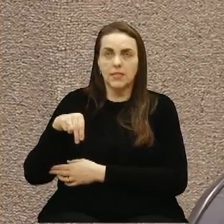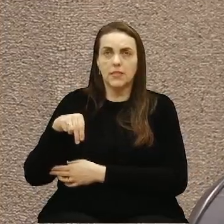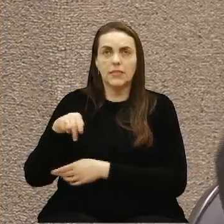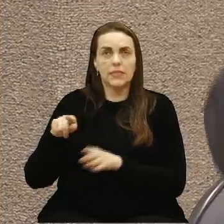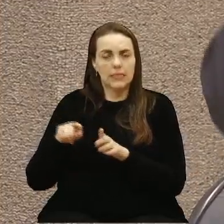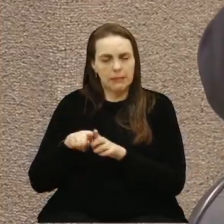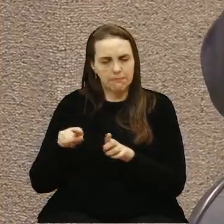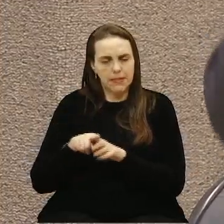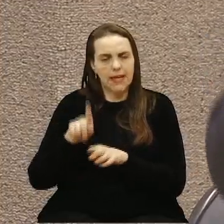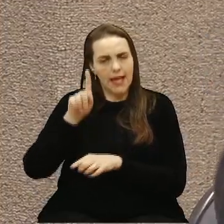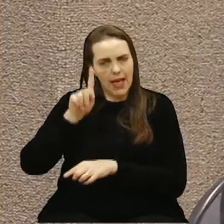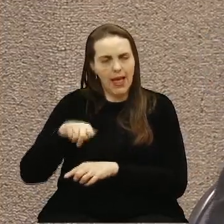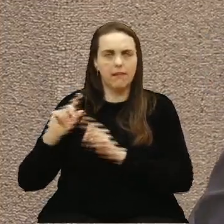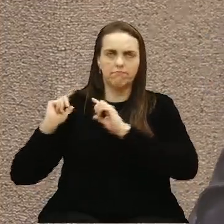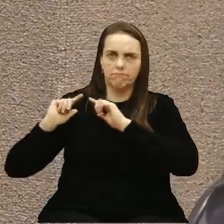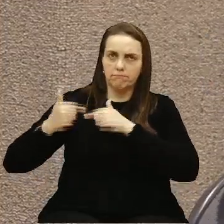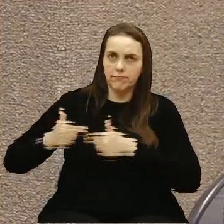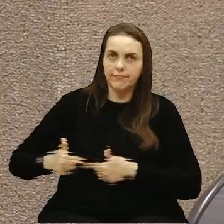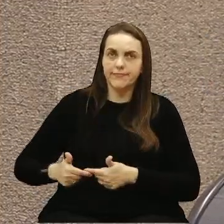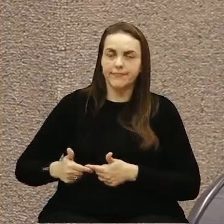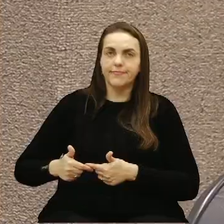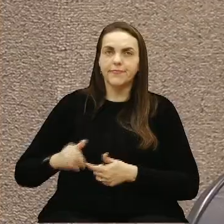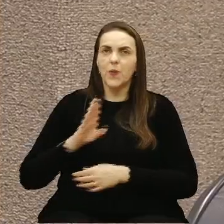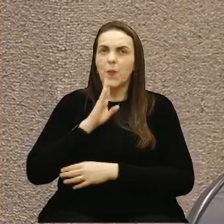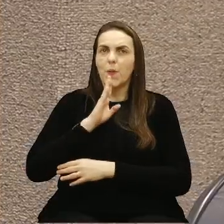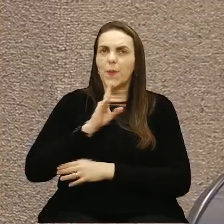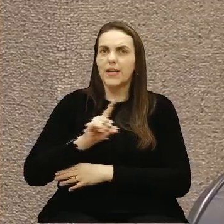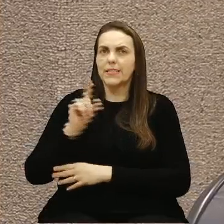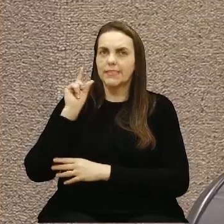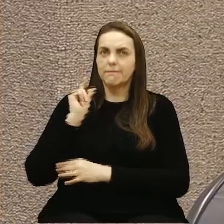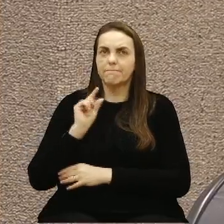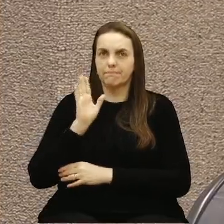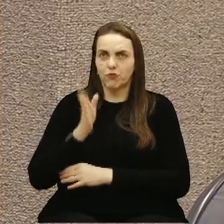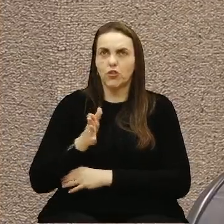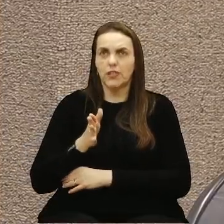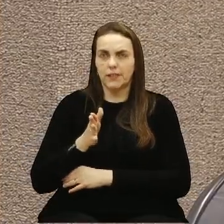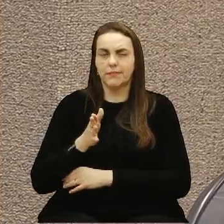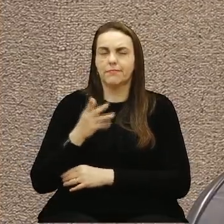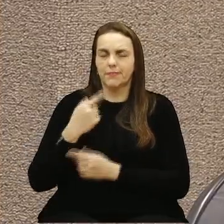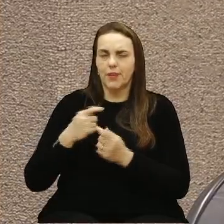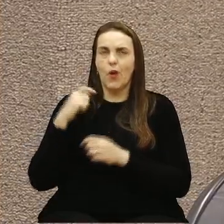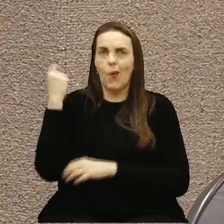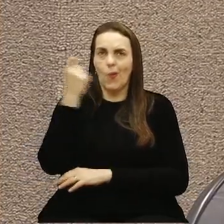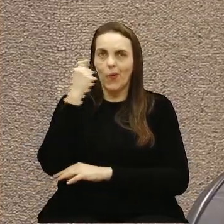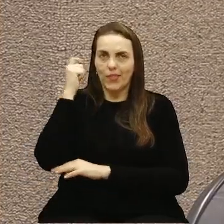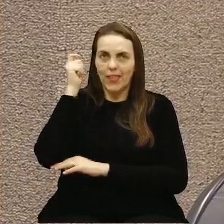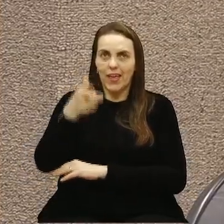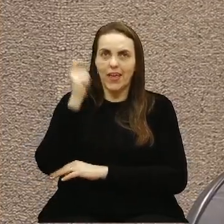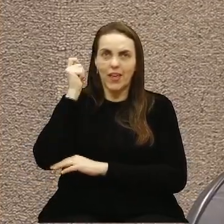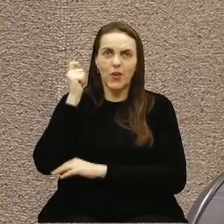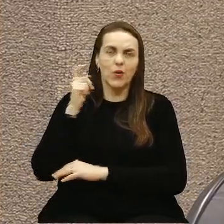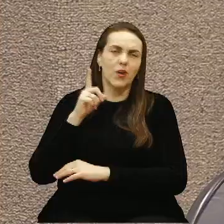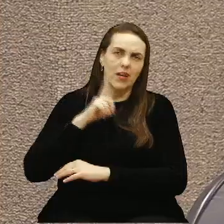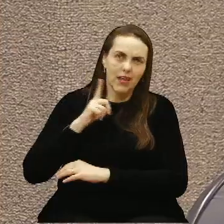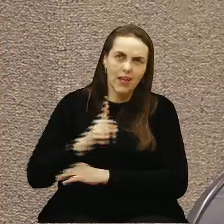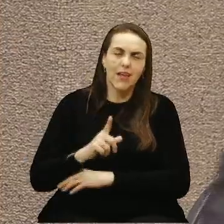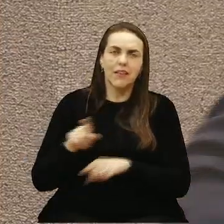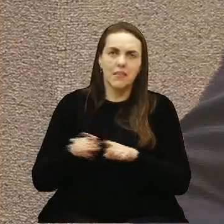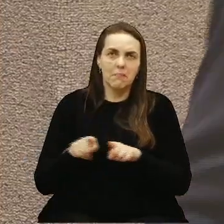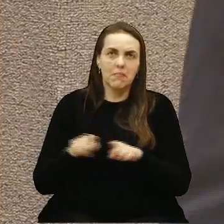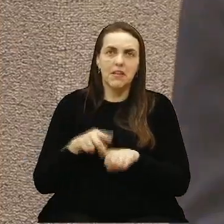é um grande tradicionalista, conheço ele dos rodeios e foi também